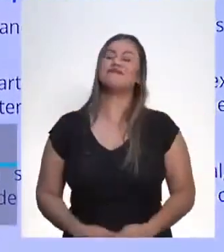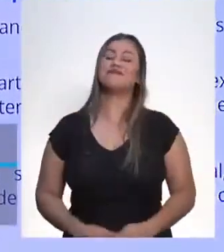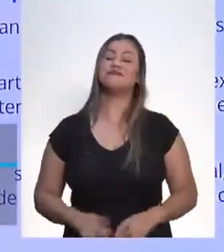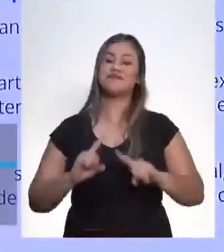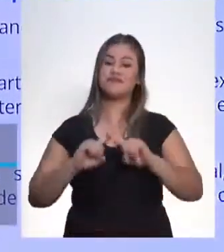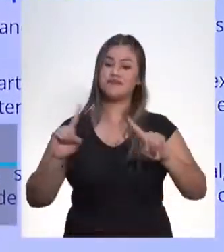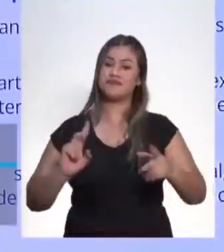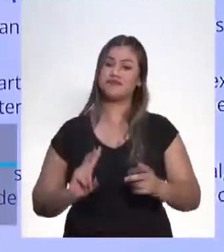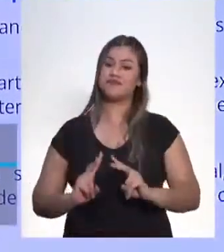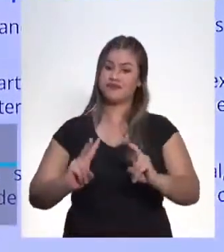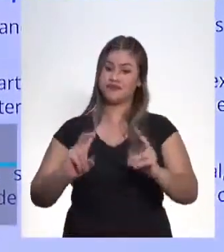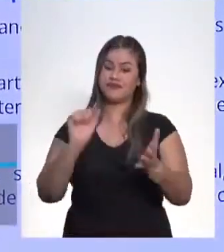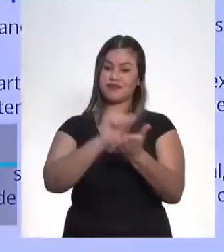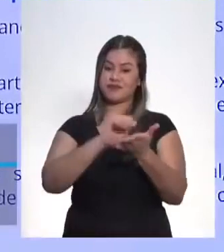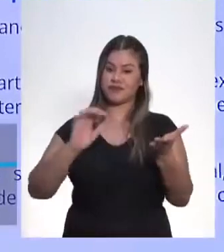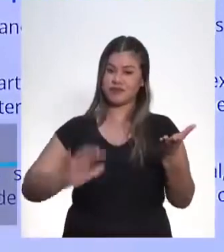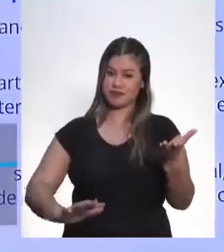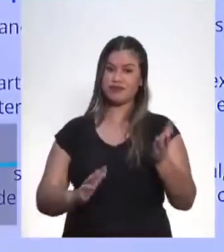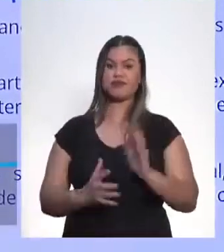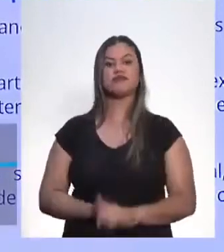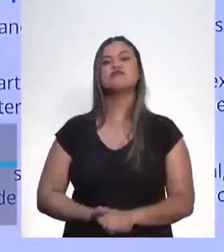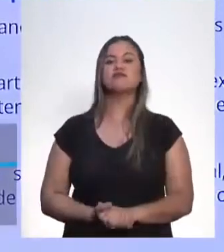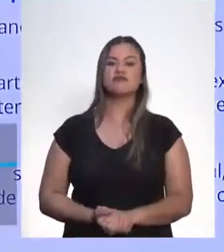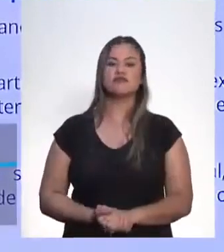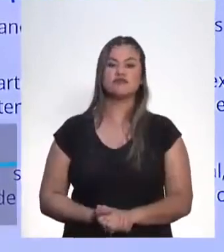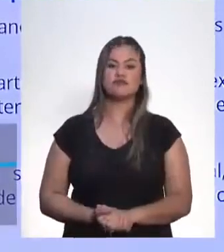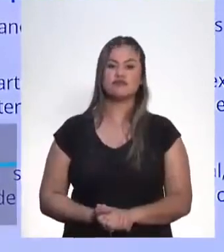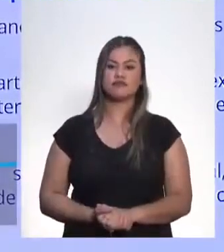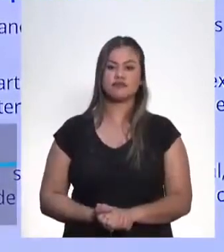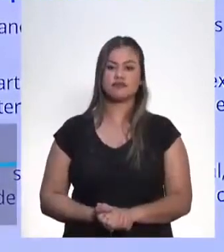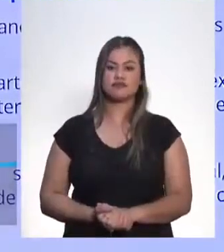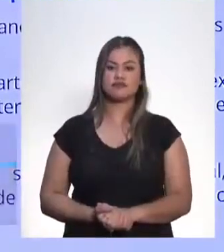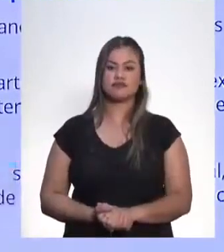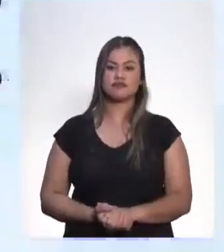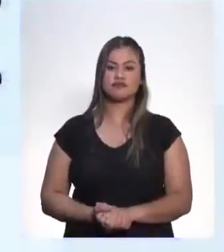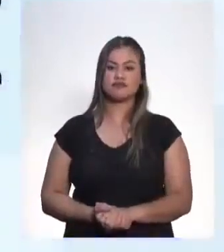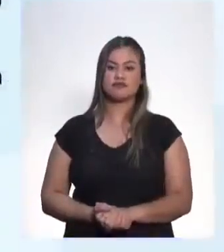vamos para agora a atividade na tela.